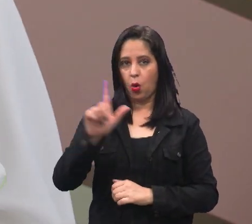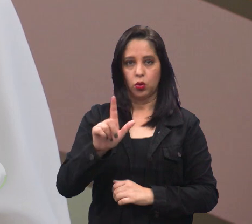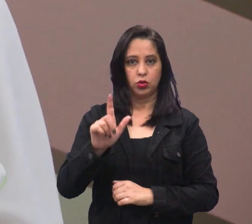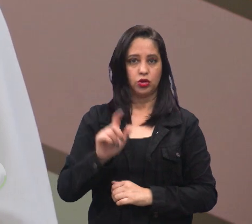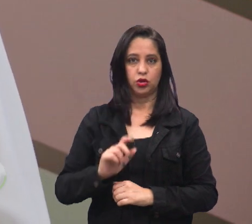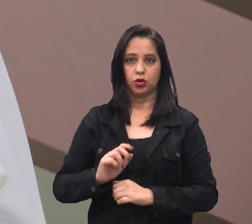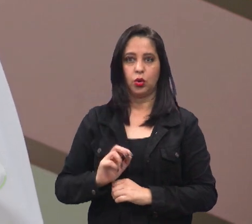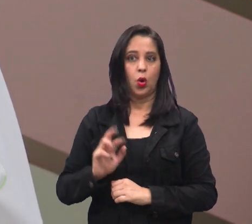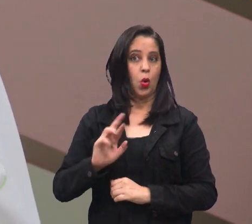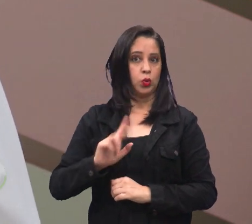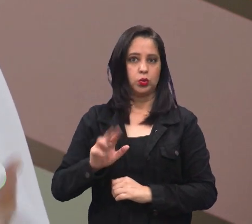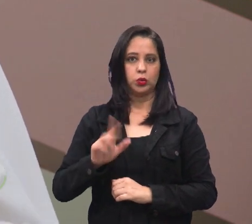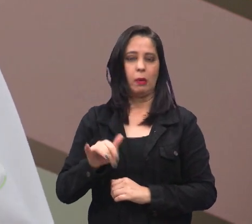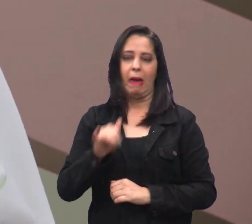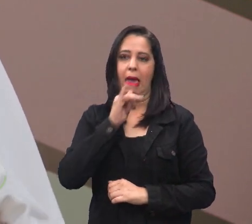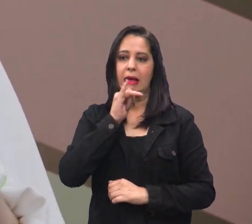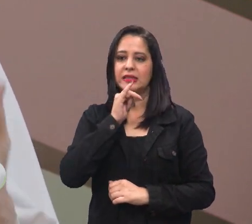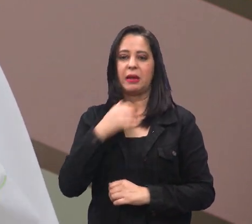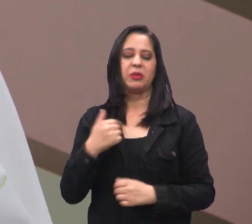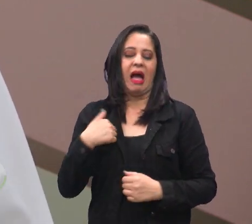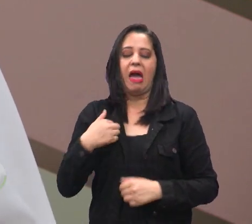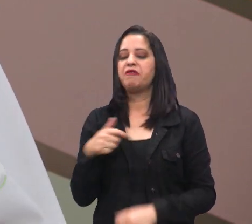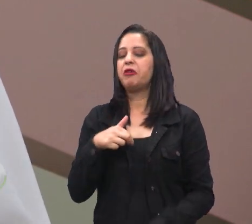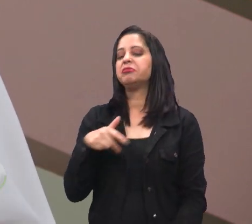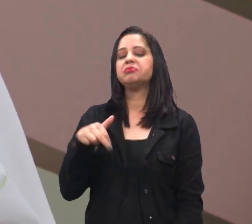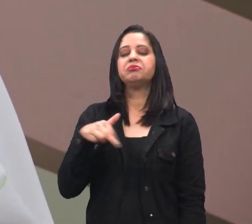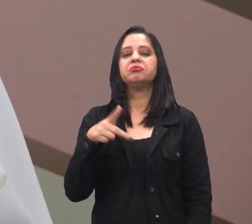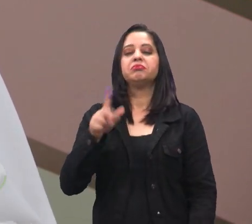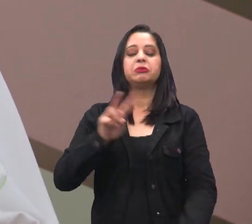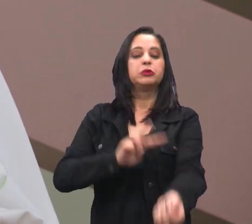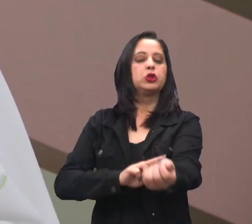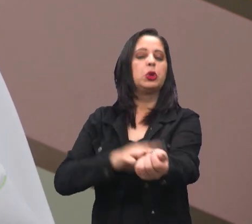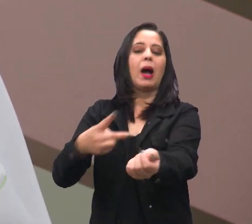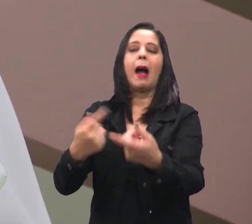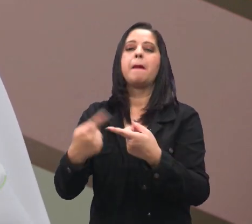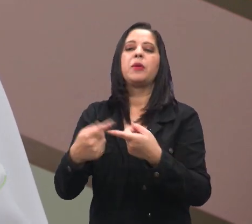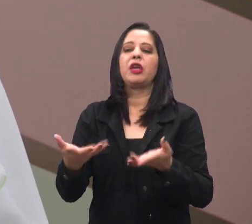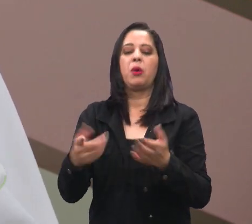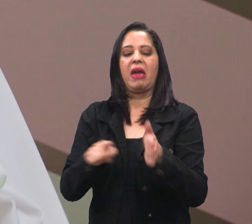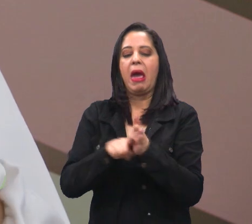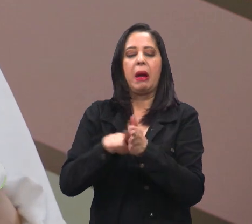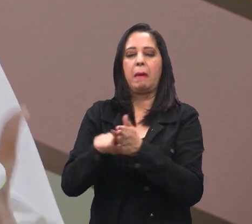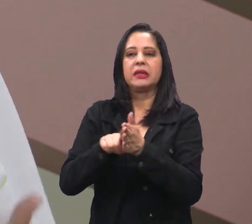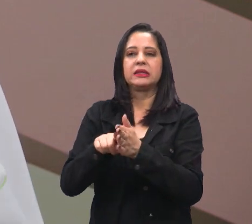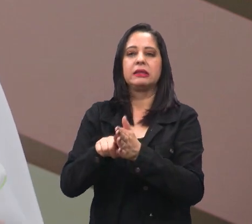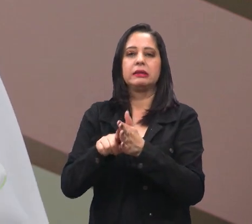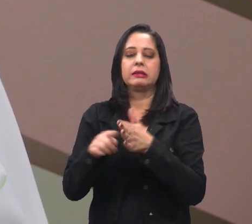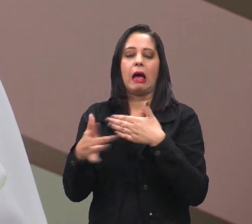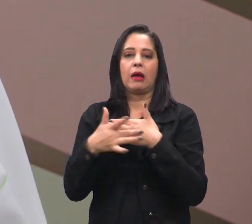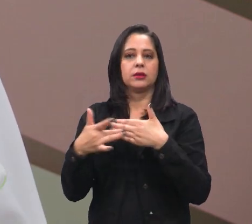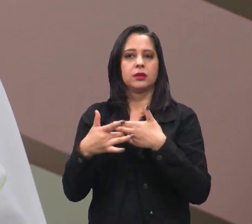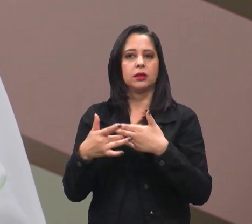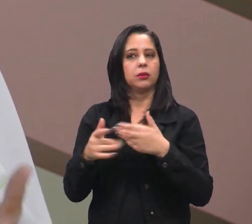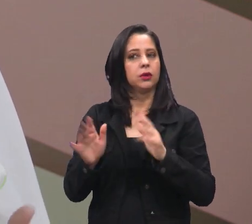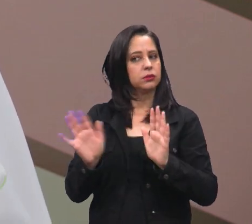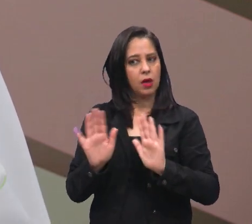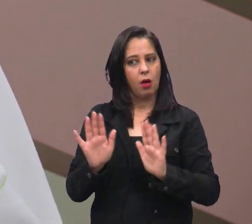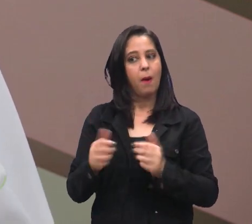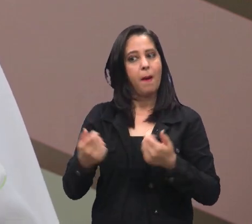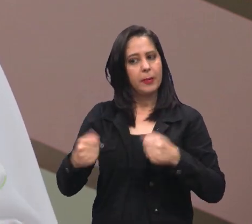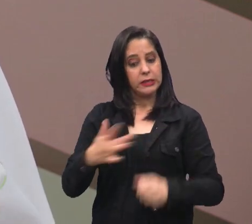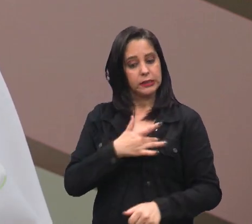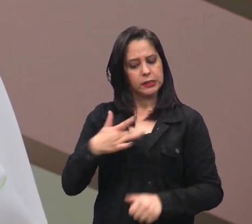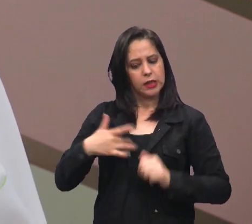algum exame de sorologia, então a pessoa para doar sangue, a pessoa tem que estar numa boa saúde, não é uma hora de testar se você tem uma doença ou